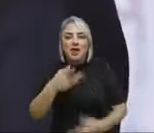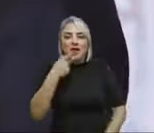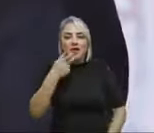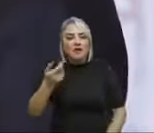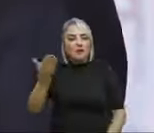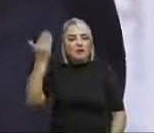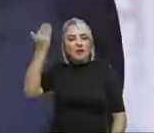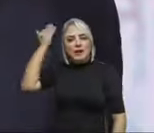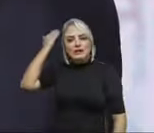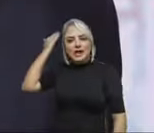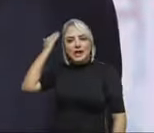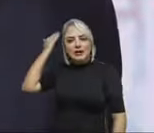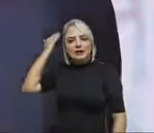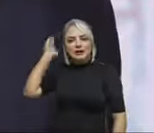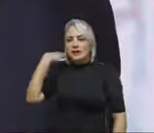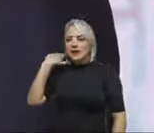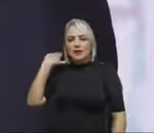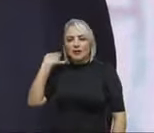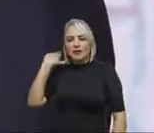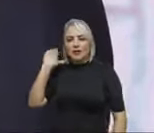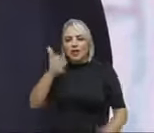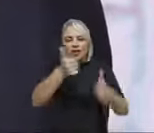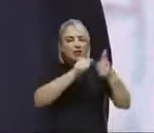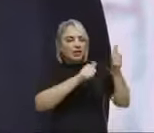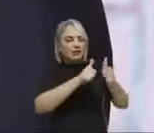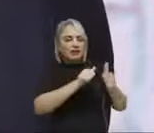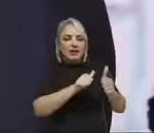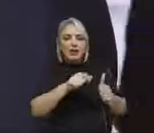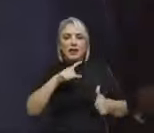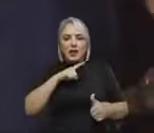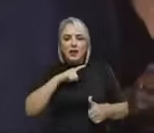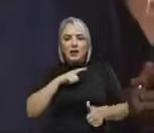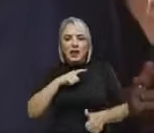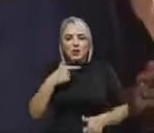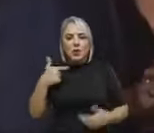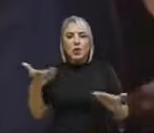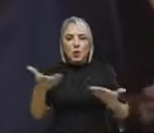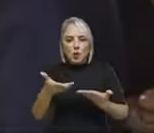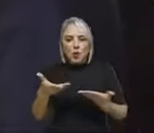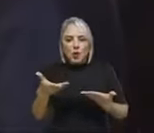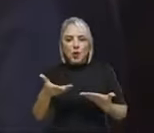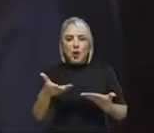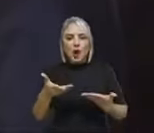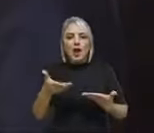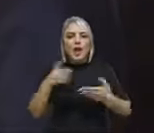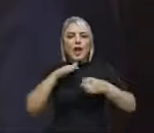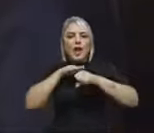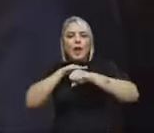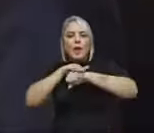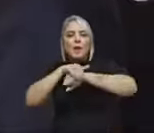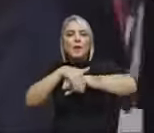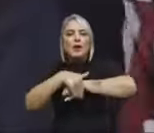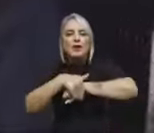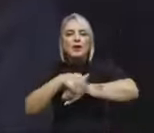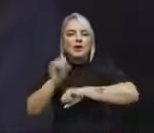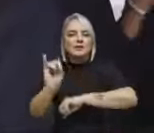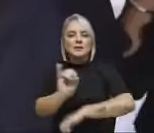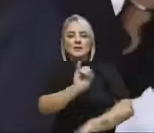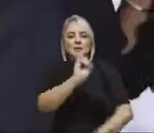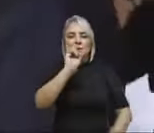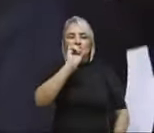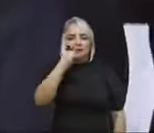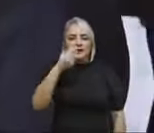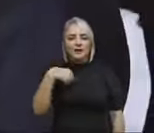fazer análise. Quero deitar-me hoje. Esta é uma noitada marcante. Quando nós